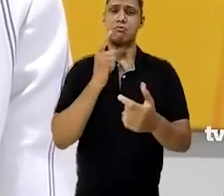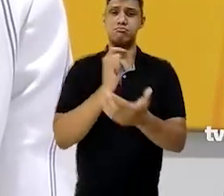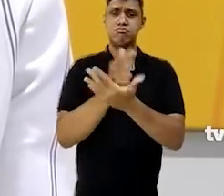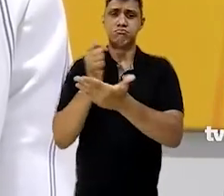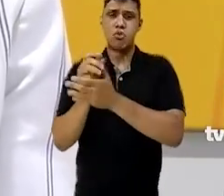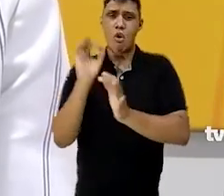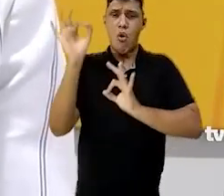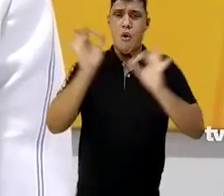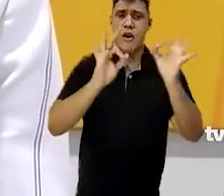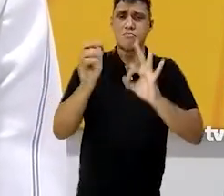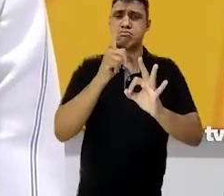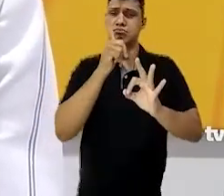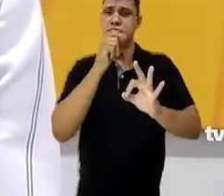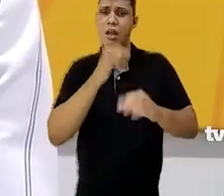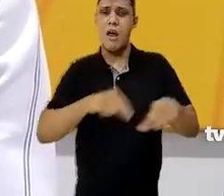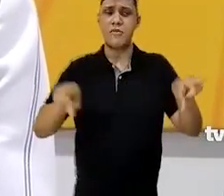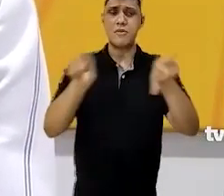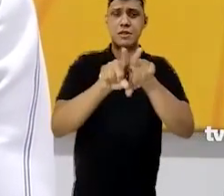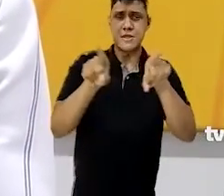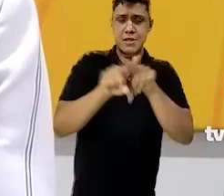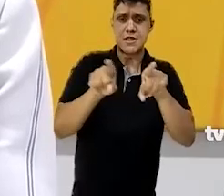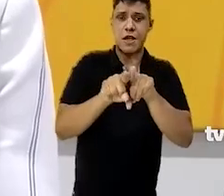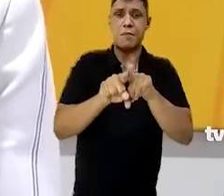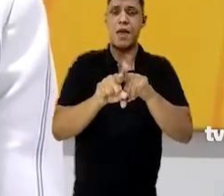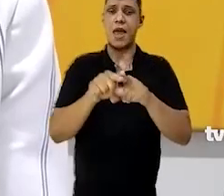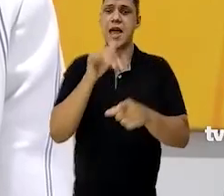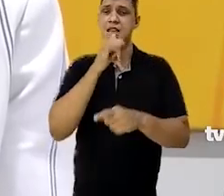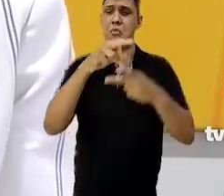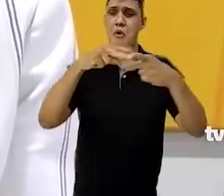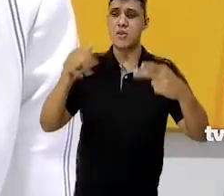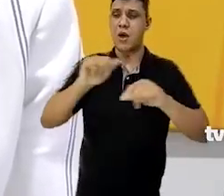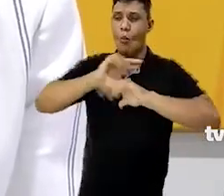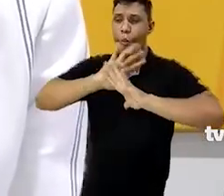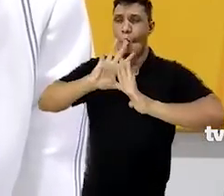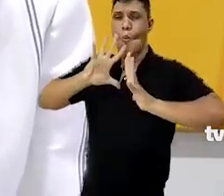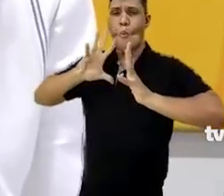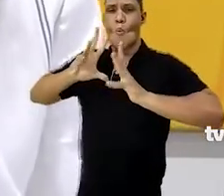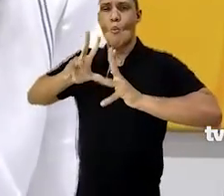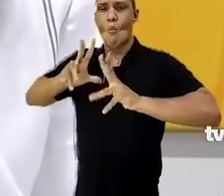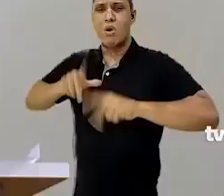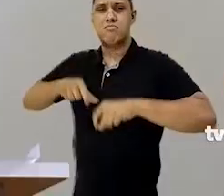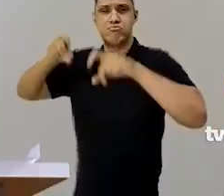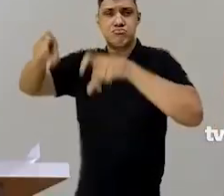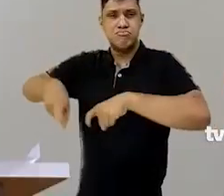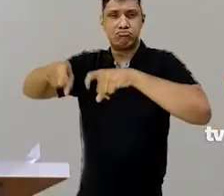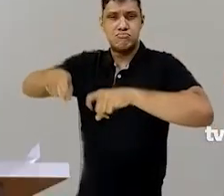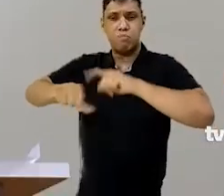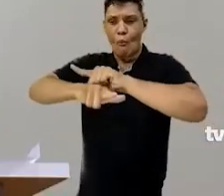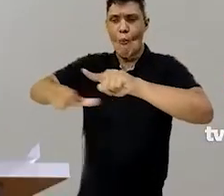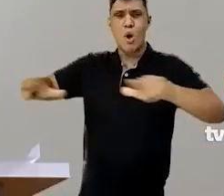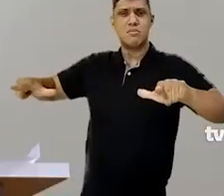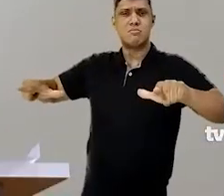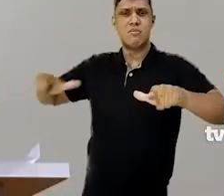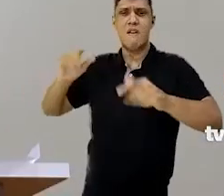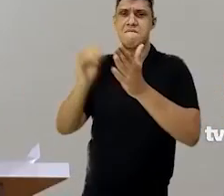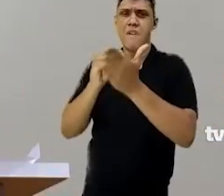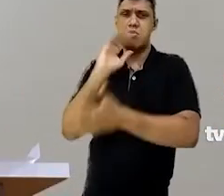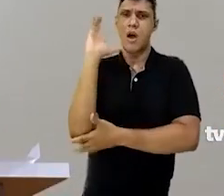estão sendo cada vez mais devastadas. Esta é a pergunta. E quem vai responder a